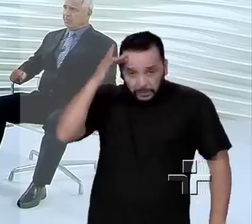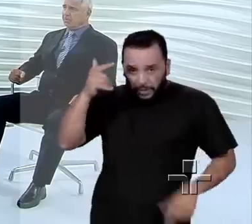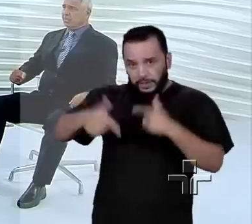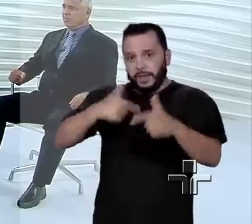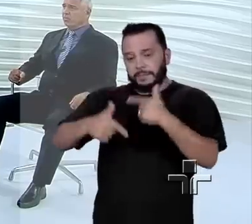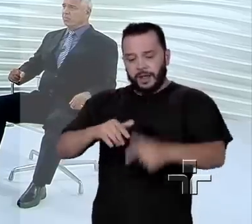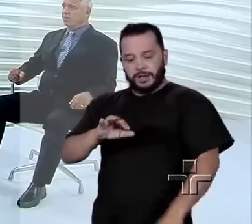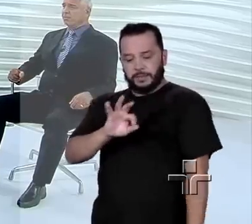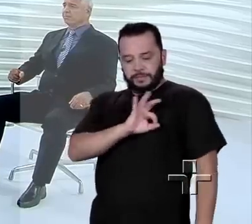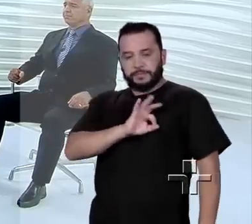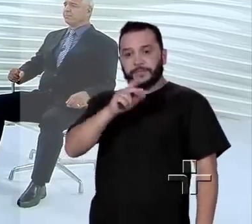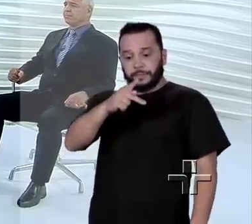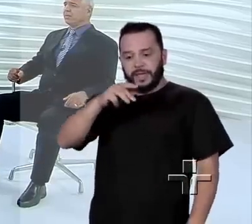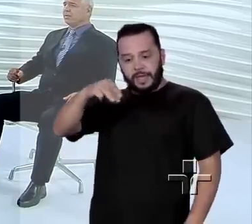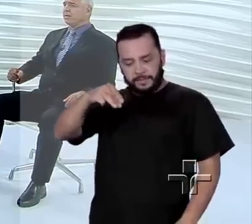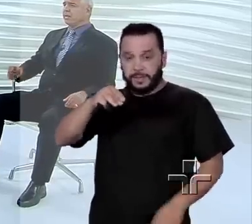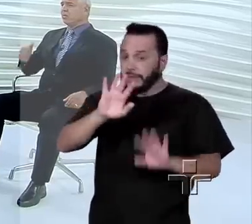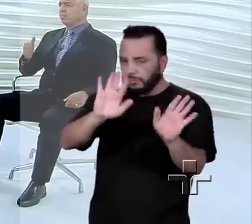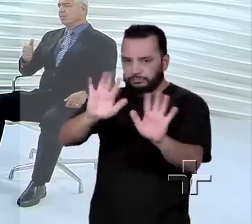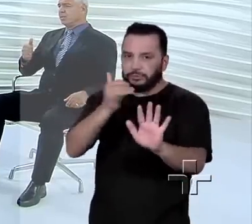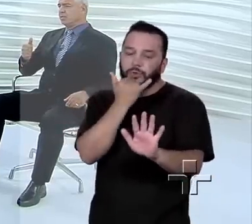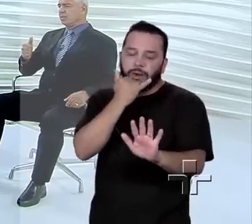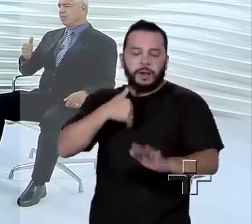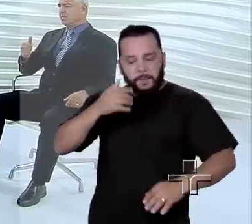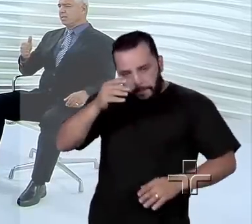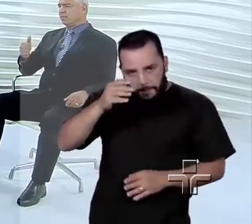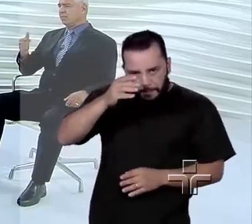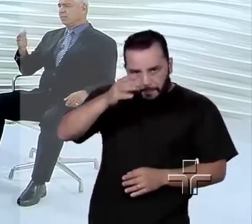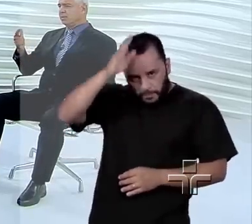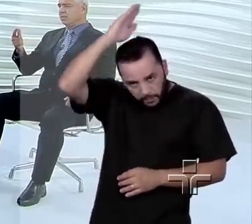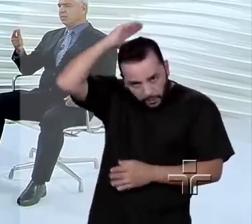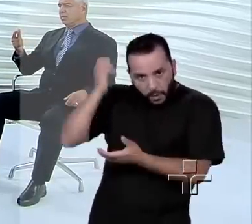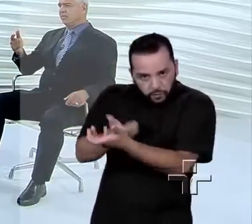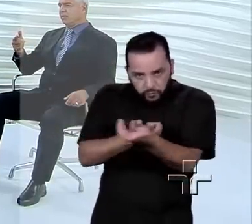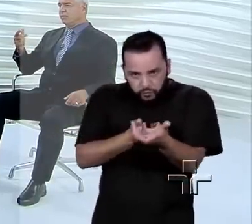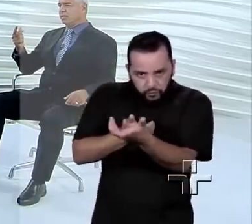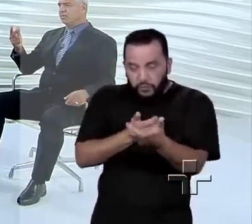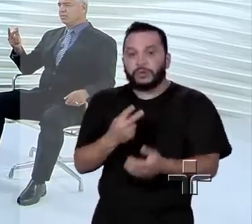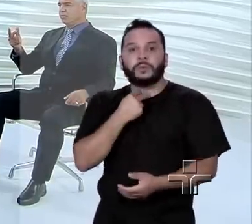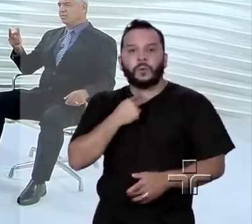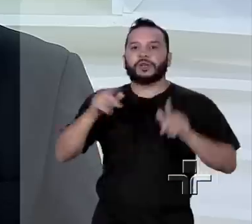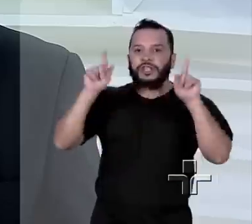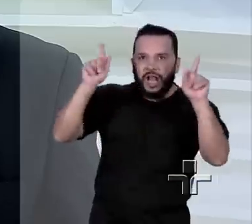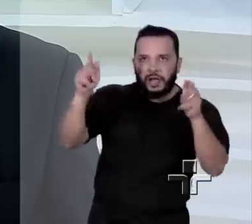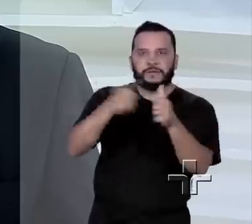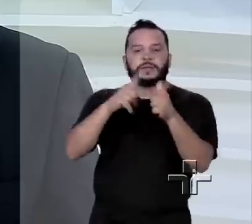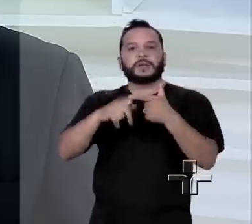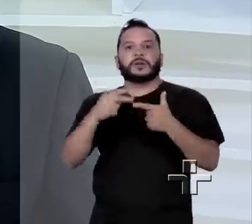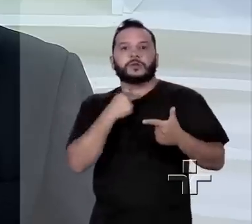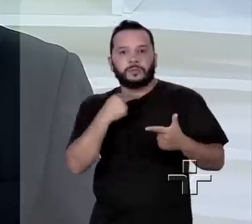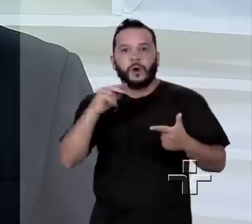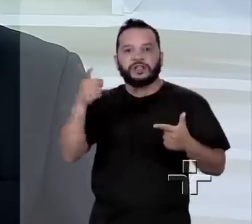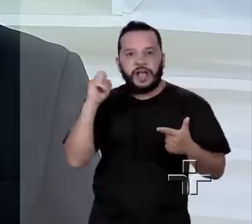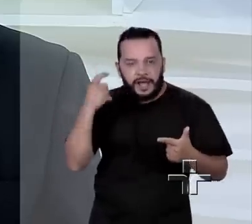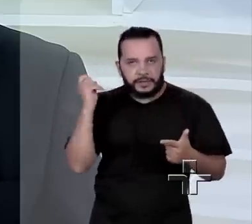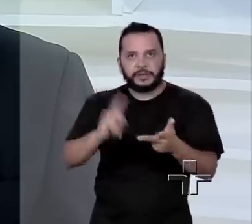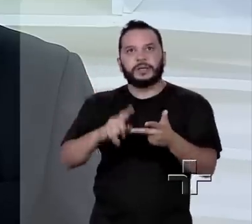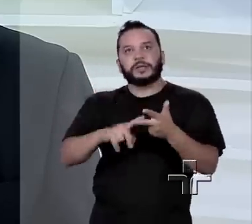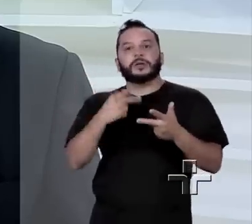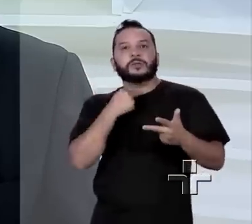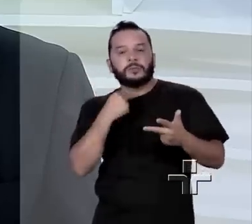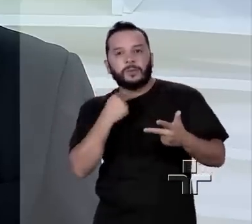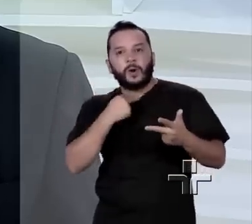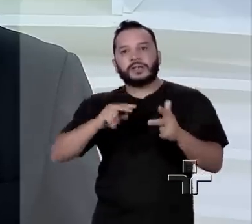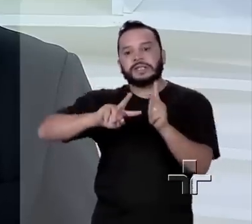militar policial ou bombeiro, ele não pode ser sindicalizado, ele não tem direito de greve, ele não tem adicional noturno, ele não tem hora extra, ele pode